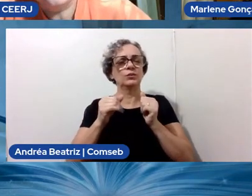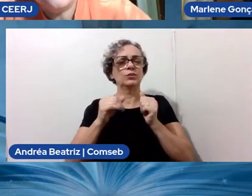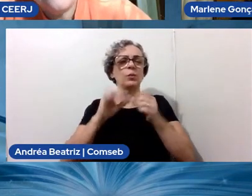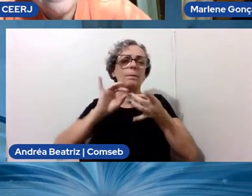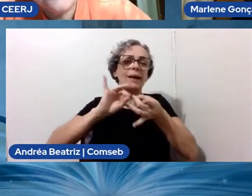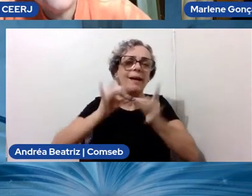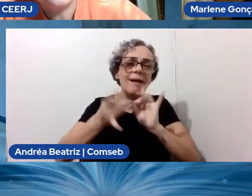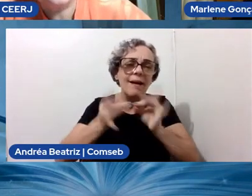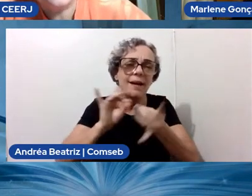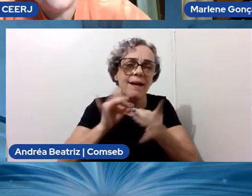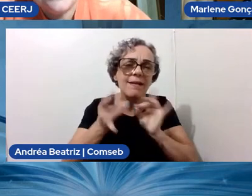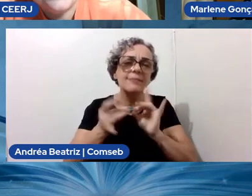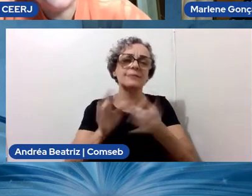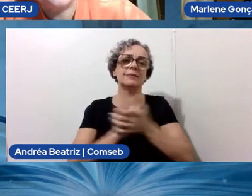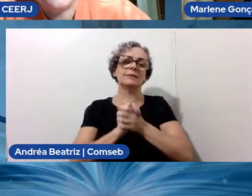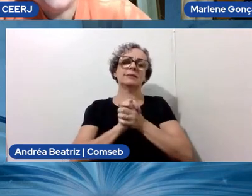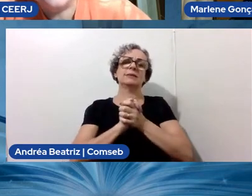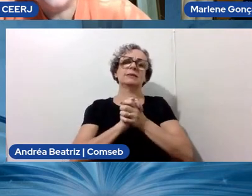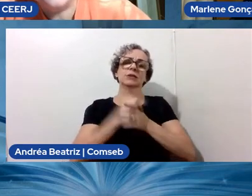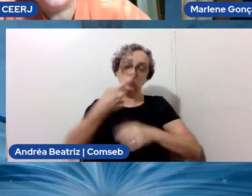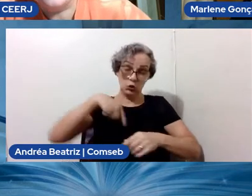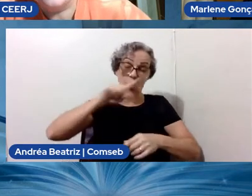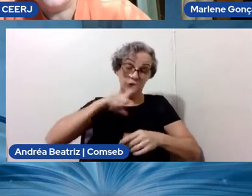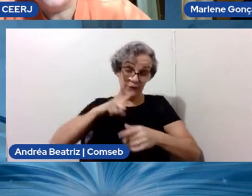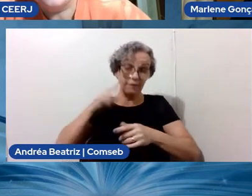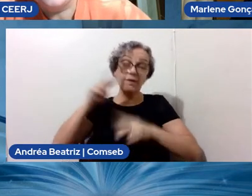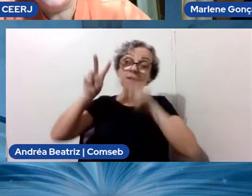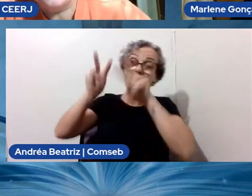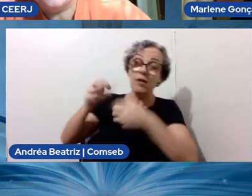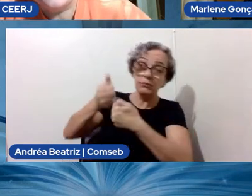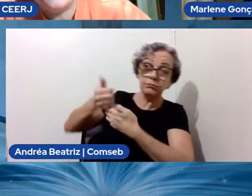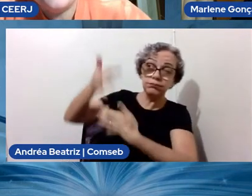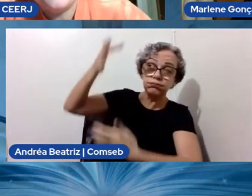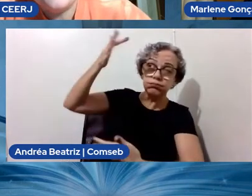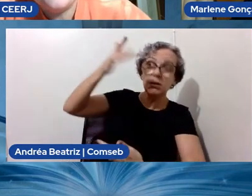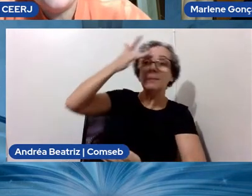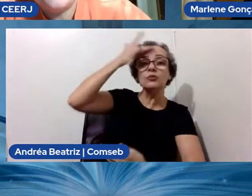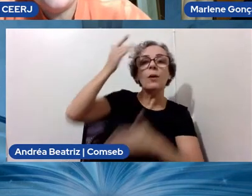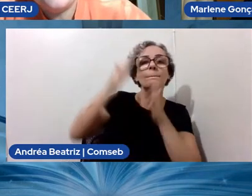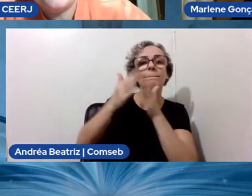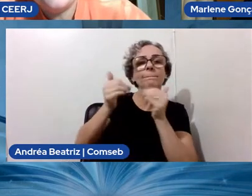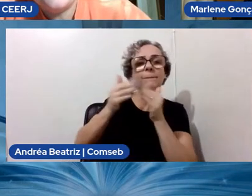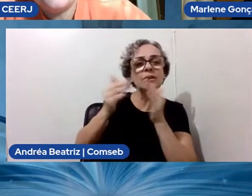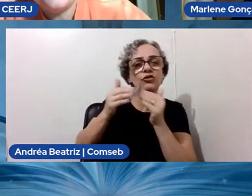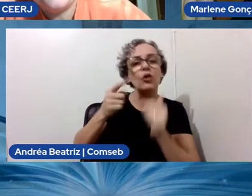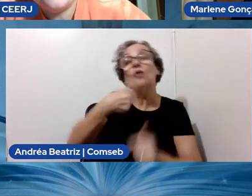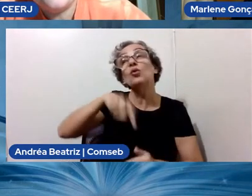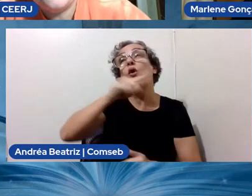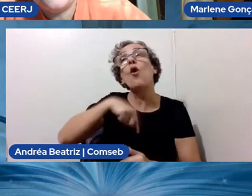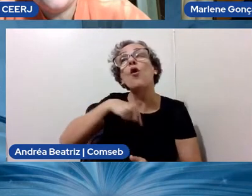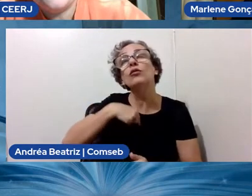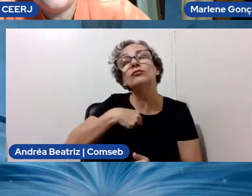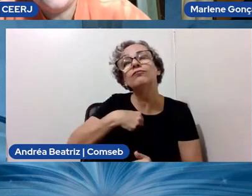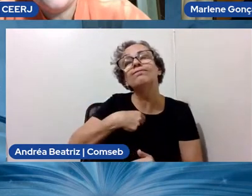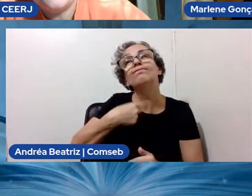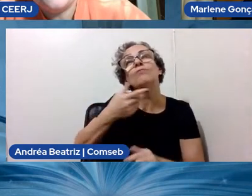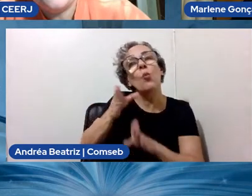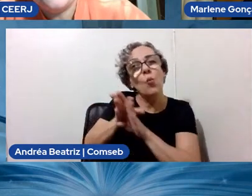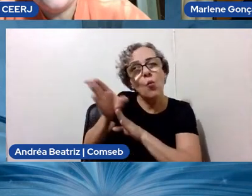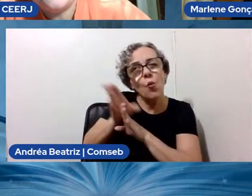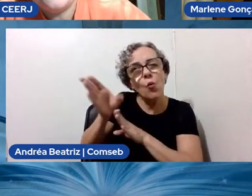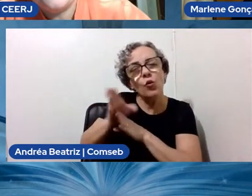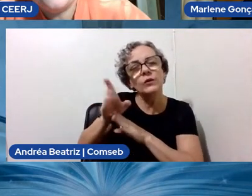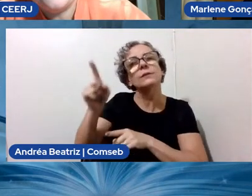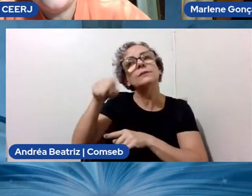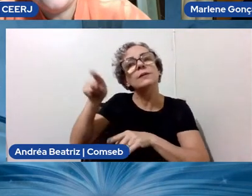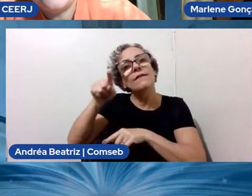acompanhando alguns estudos nossos, o pessoal pedindo orações. Nós sugerimos que dirijam as casas